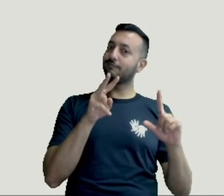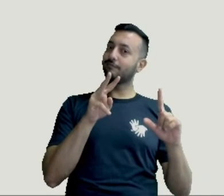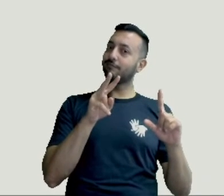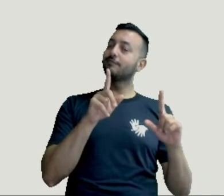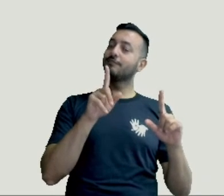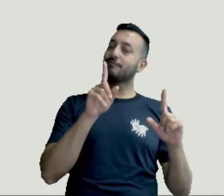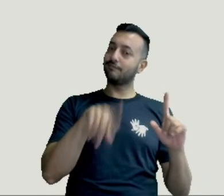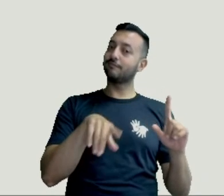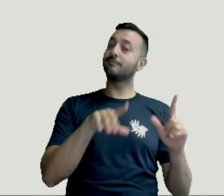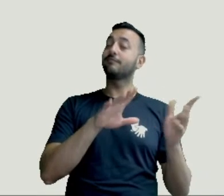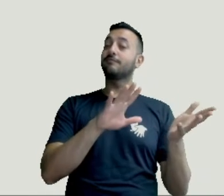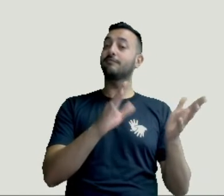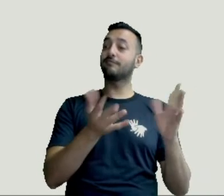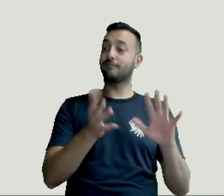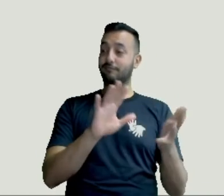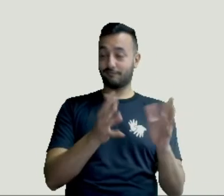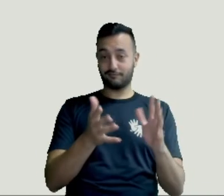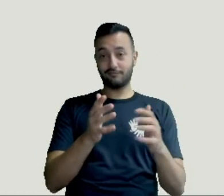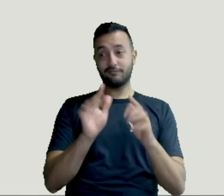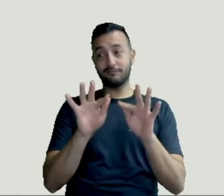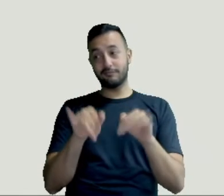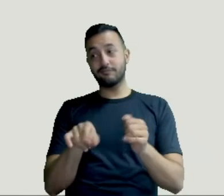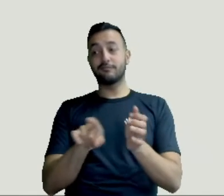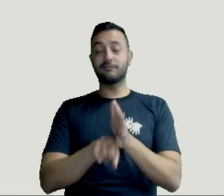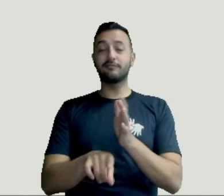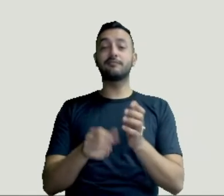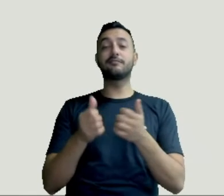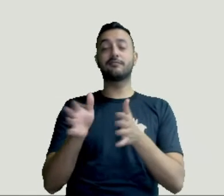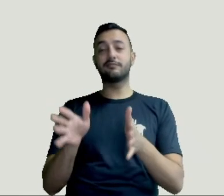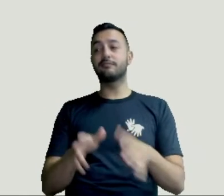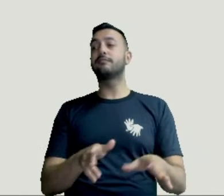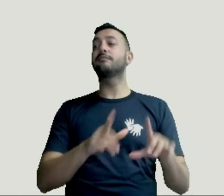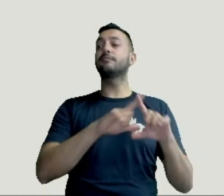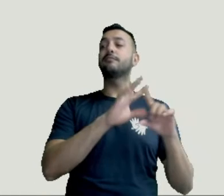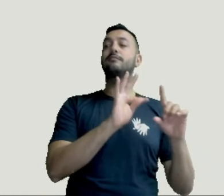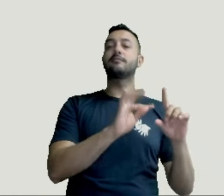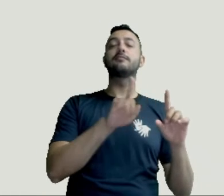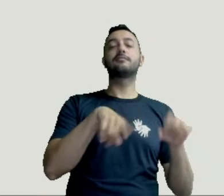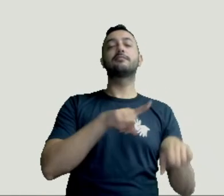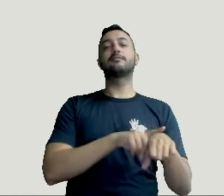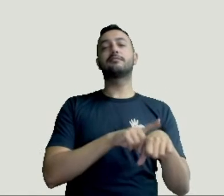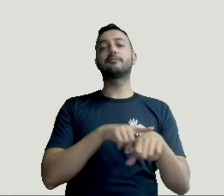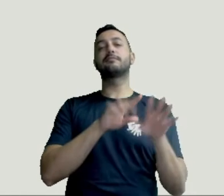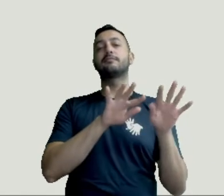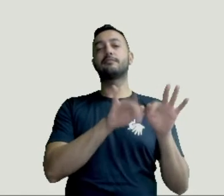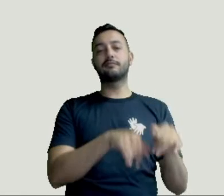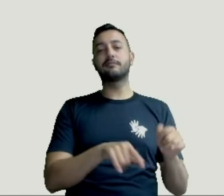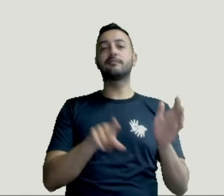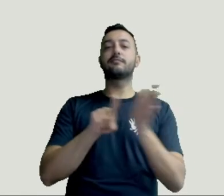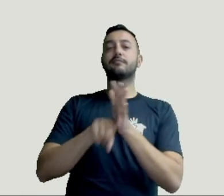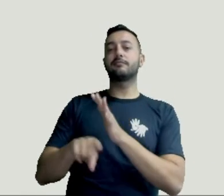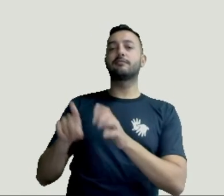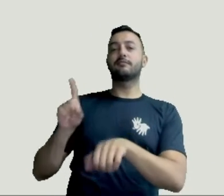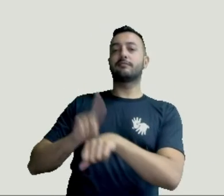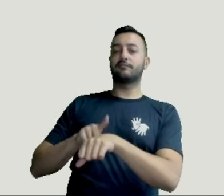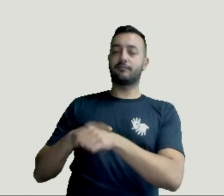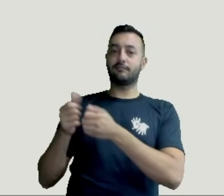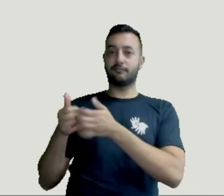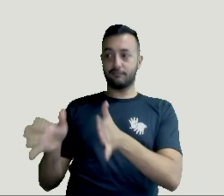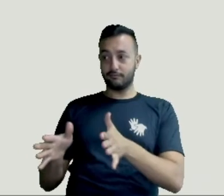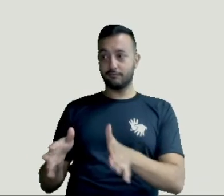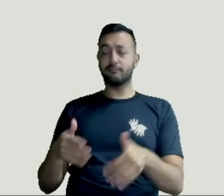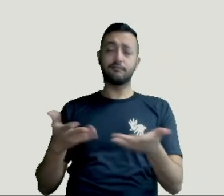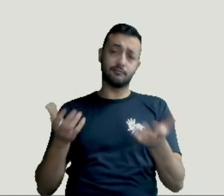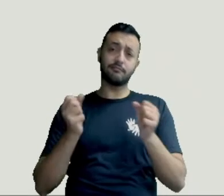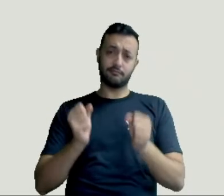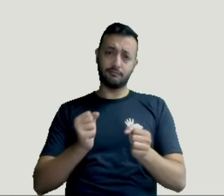ΔS é espaço final menos espaço inicial. E ΔT? Tempo final menos tempo inicial. Beleza? Eu posso